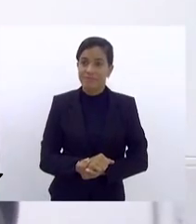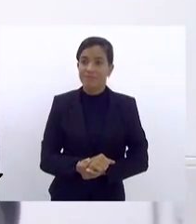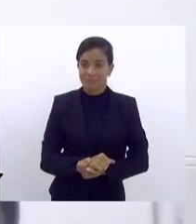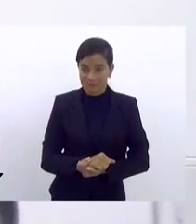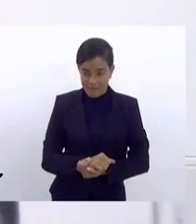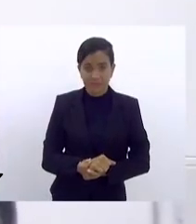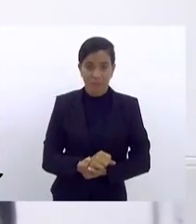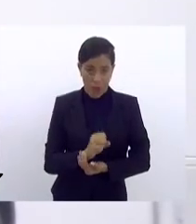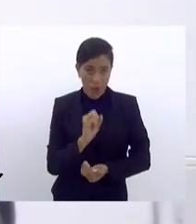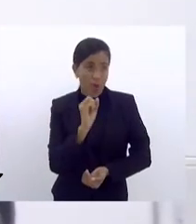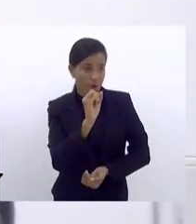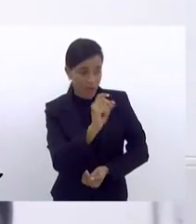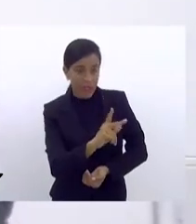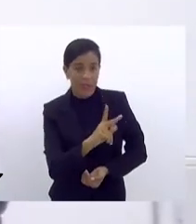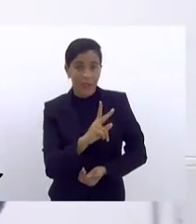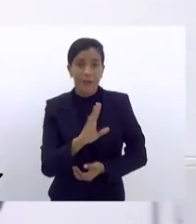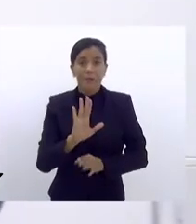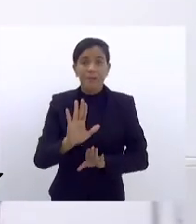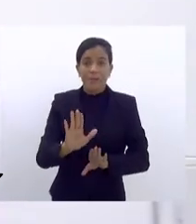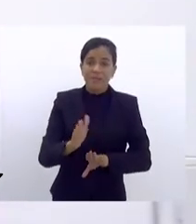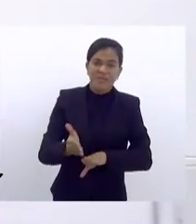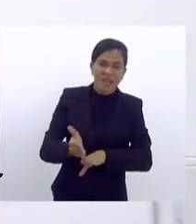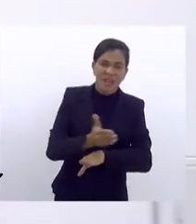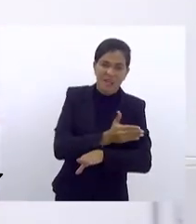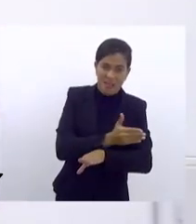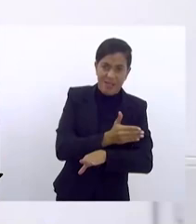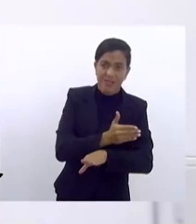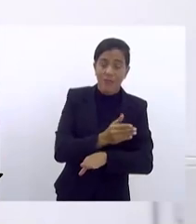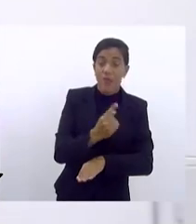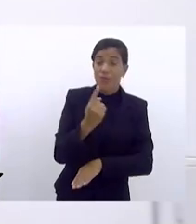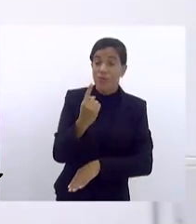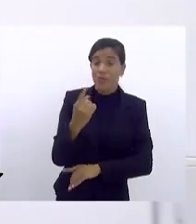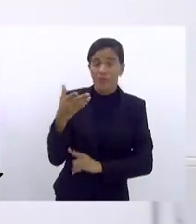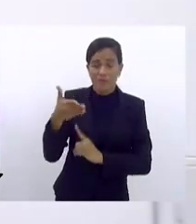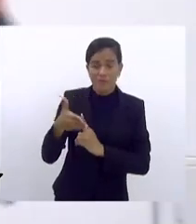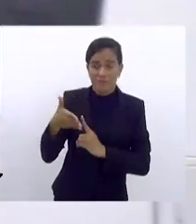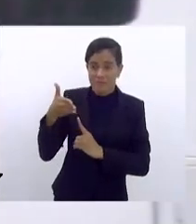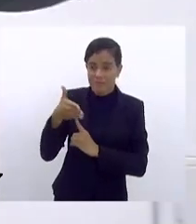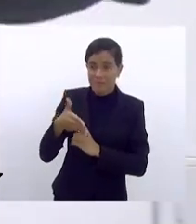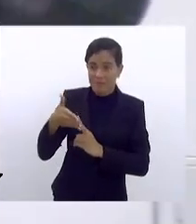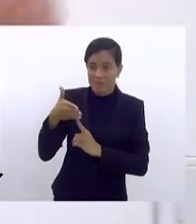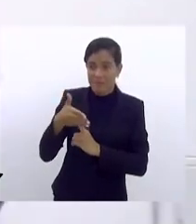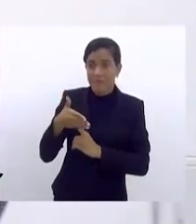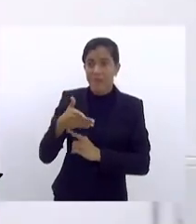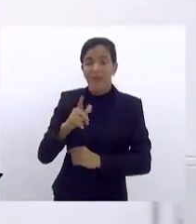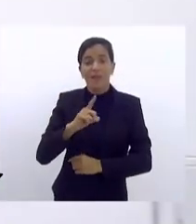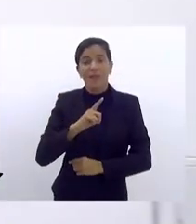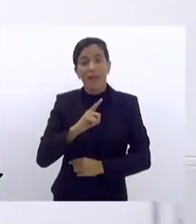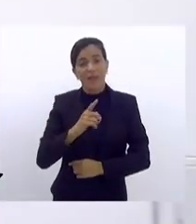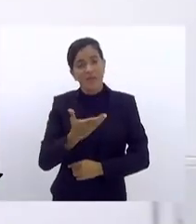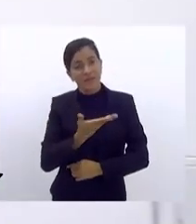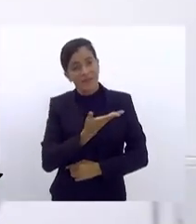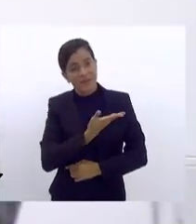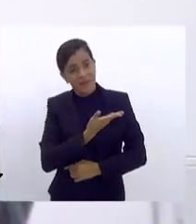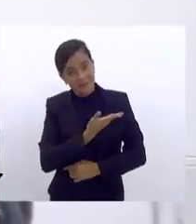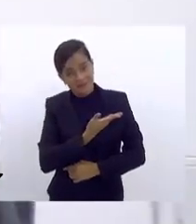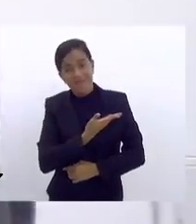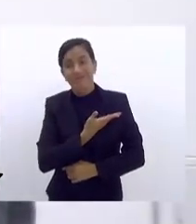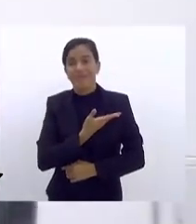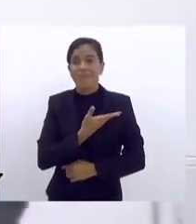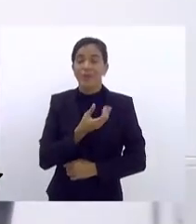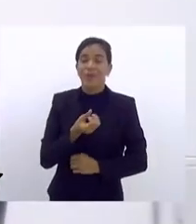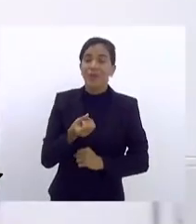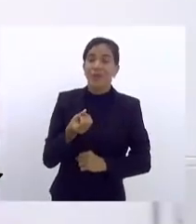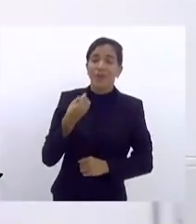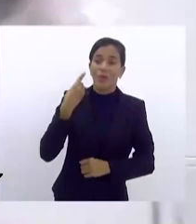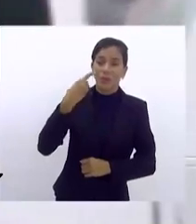tá mas antes disso nós temos um palestrante que vai falar e tem o nosso amigo o doutor